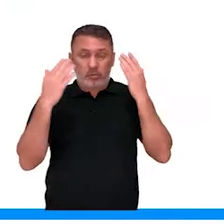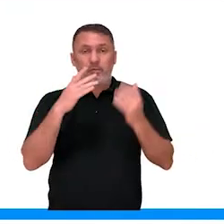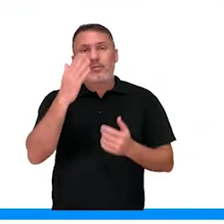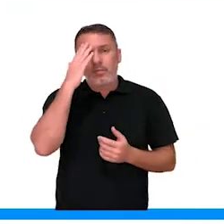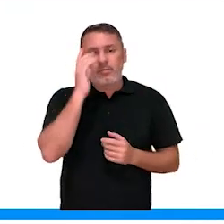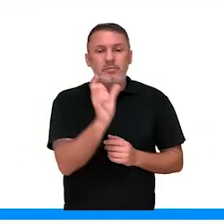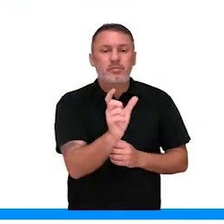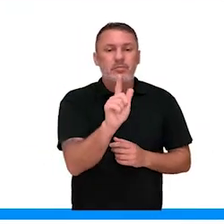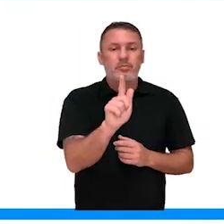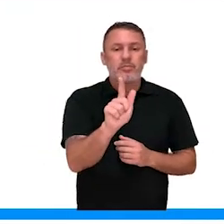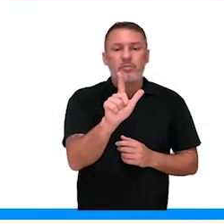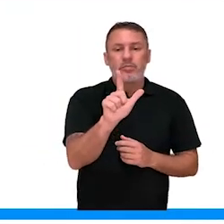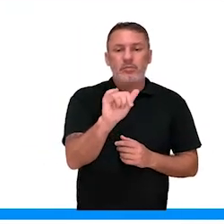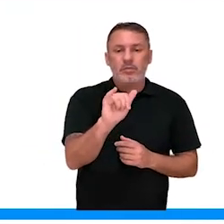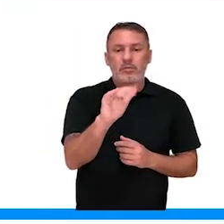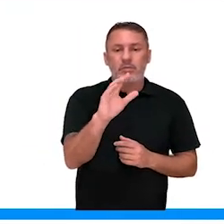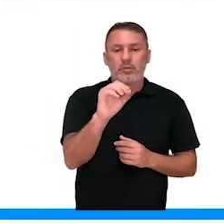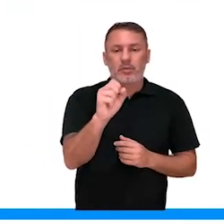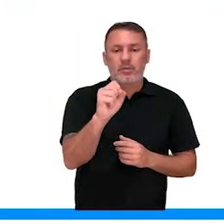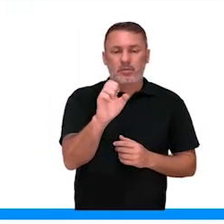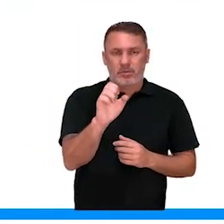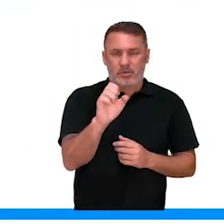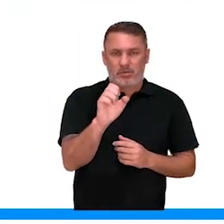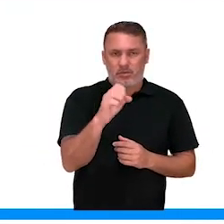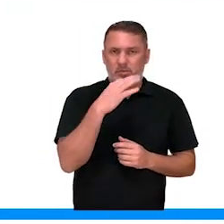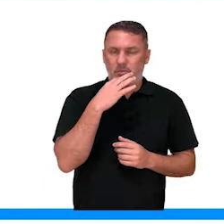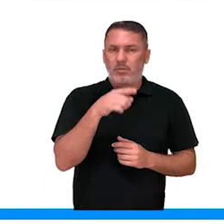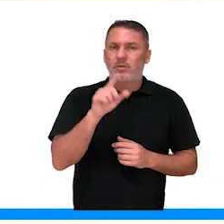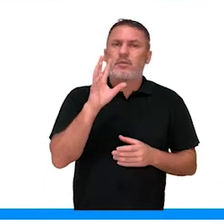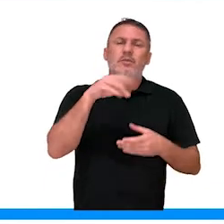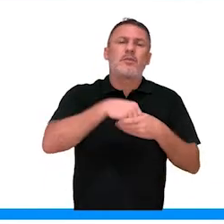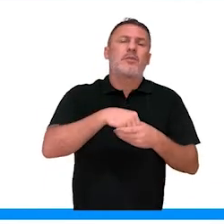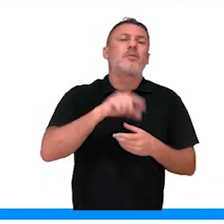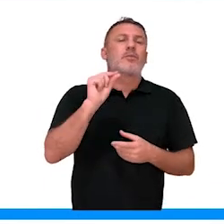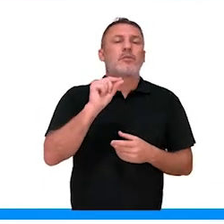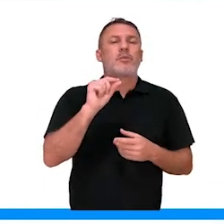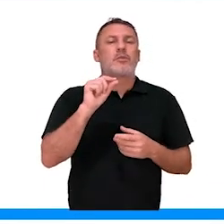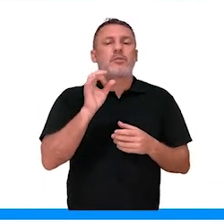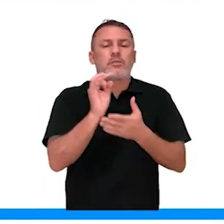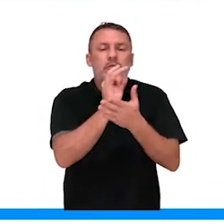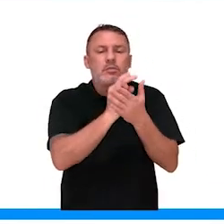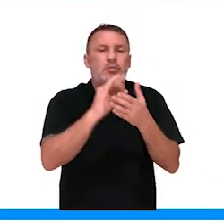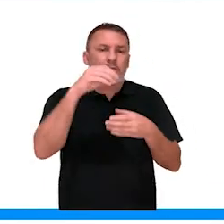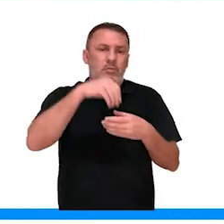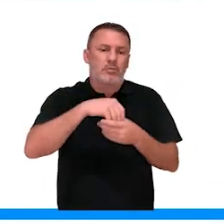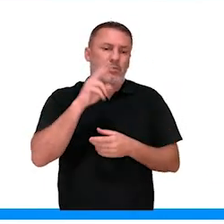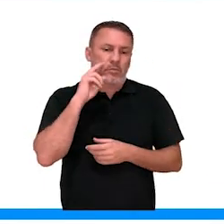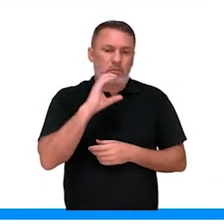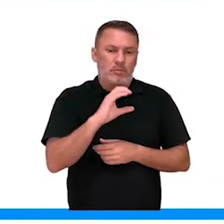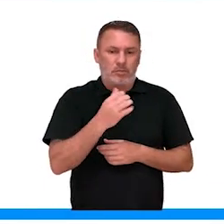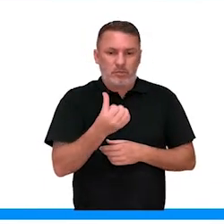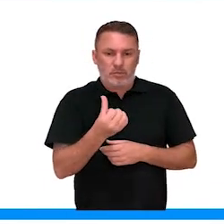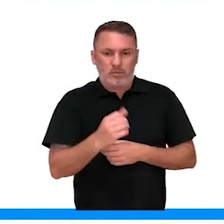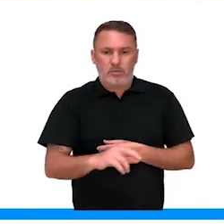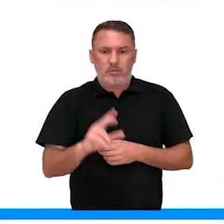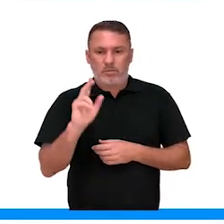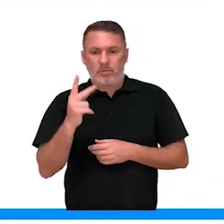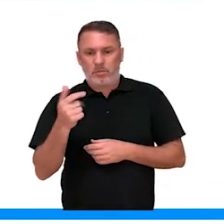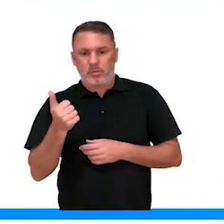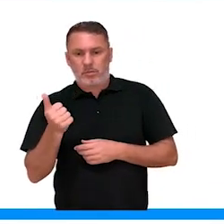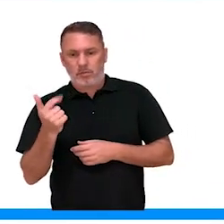molécula de glicose, que é um carboidrato. A glicose ela é formada pela molécula